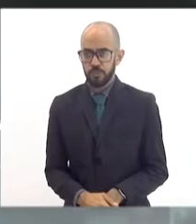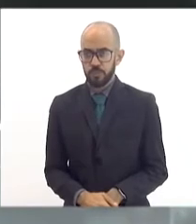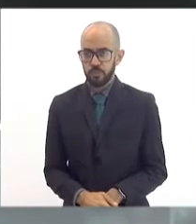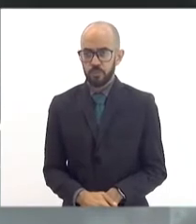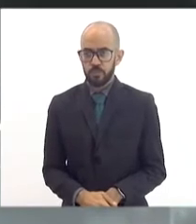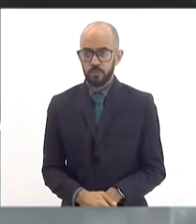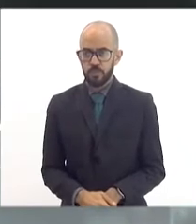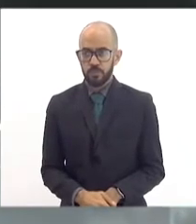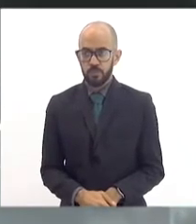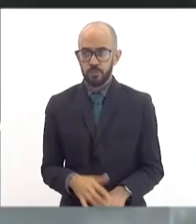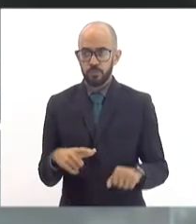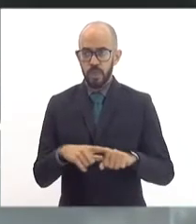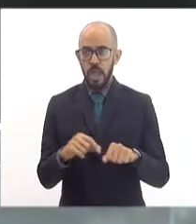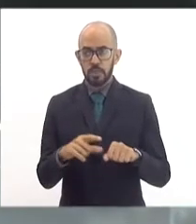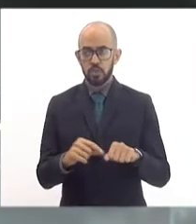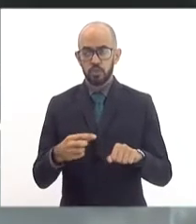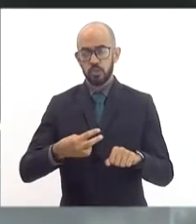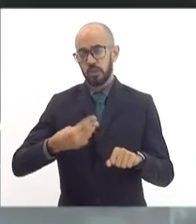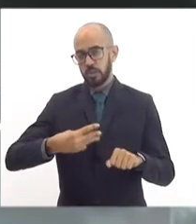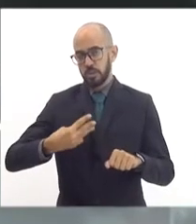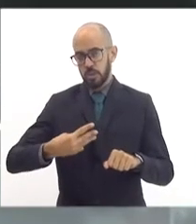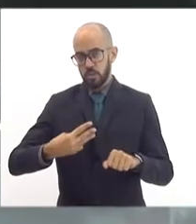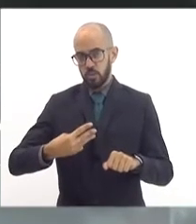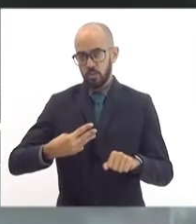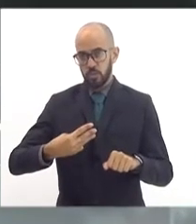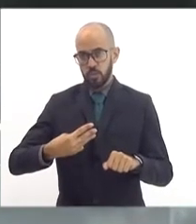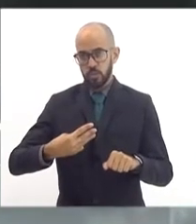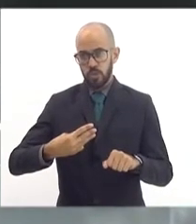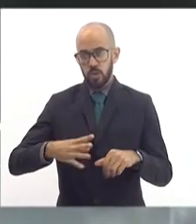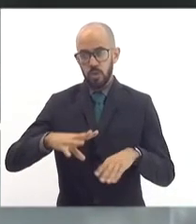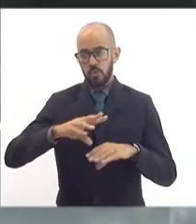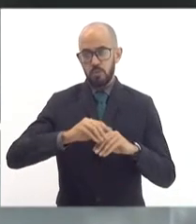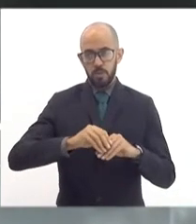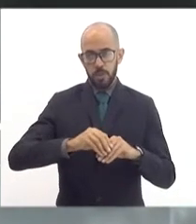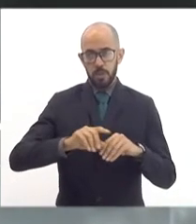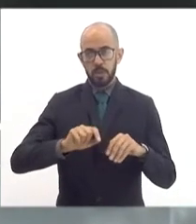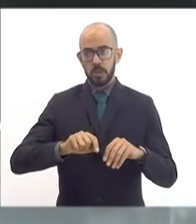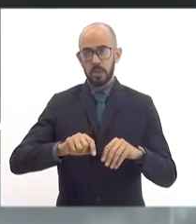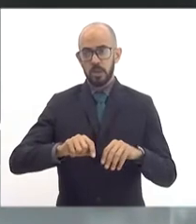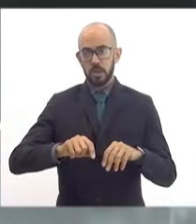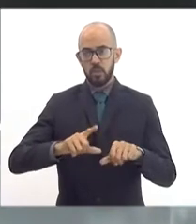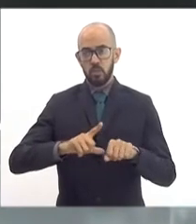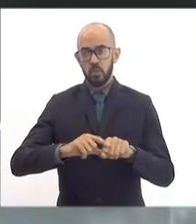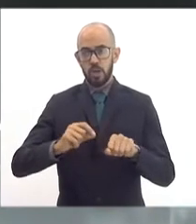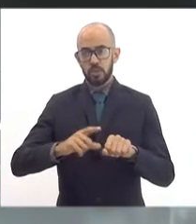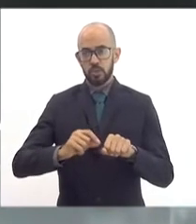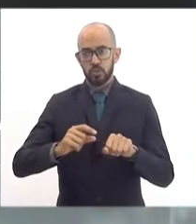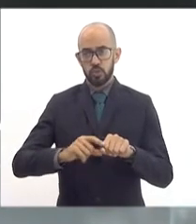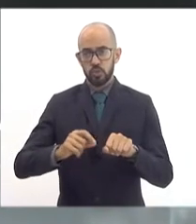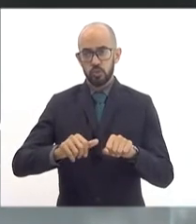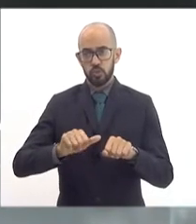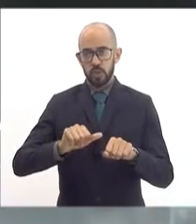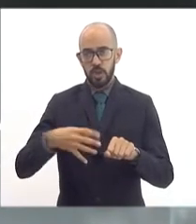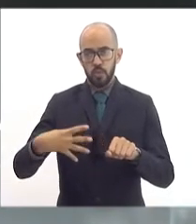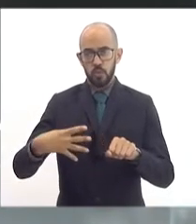no artigo 3º, ele acrescenta um artigo